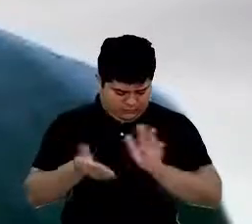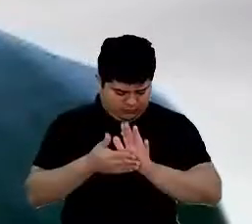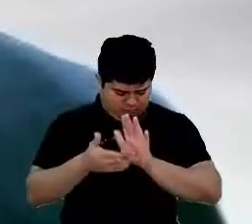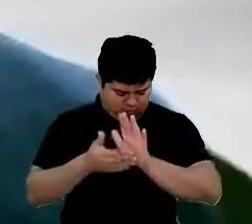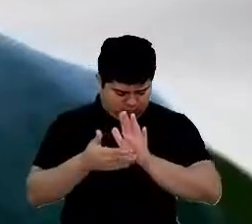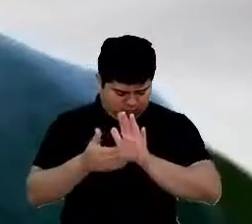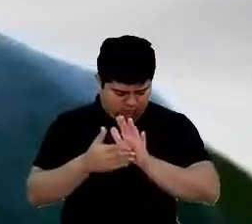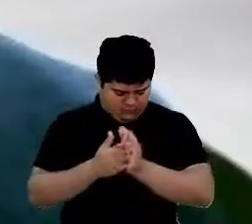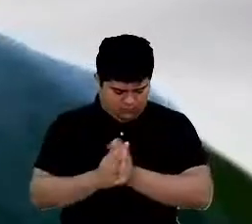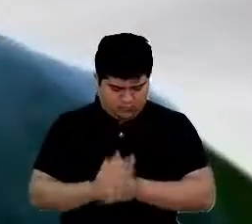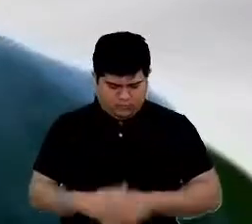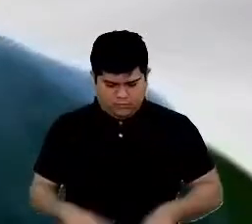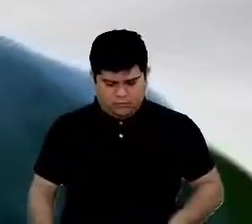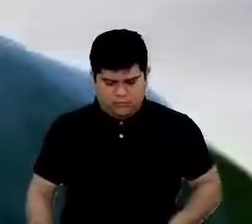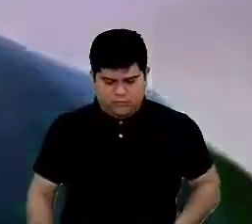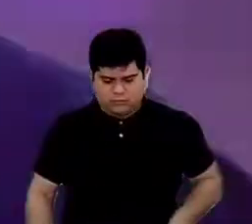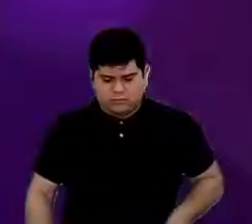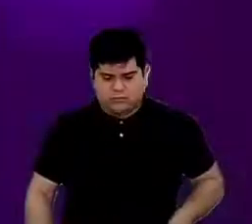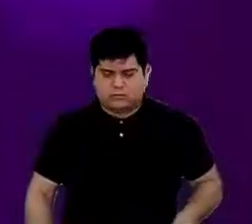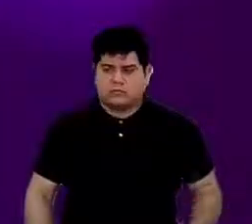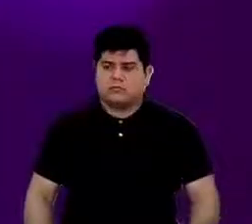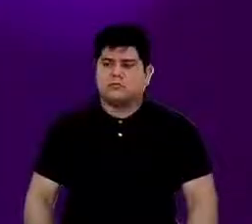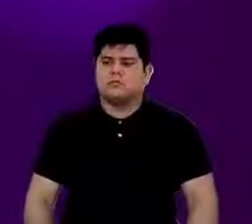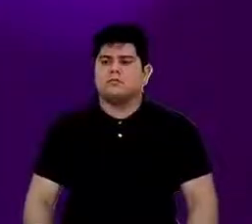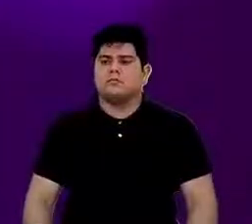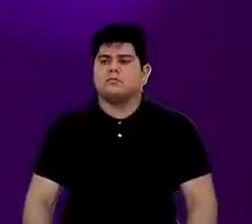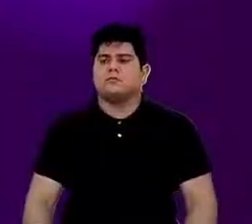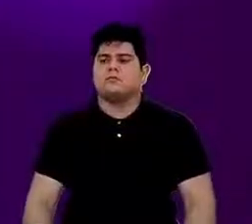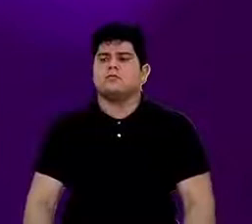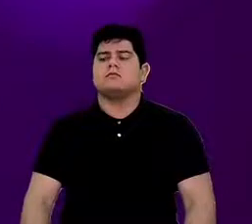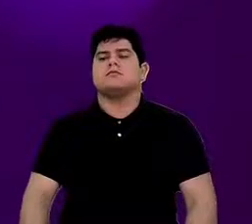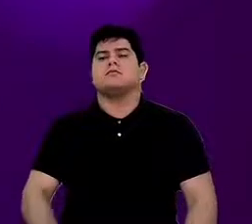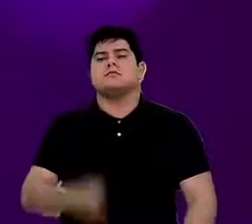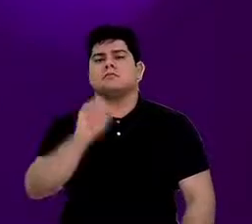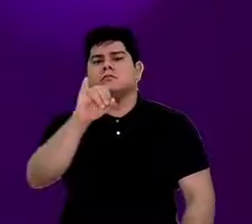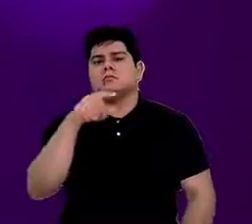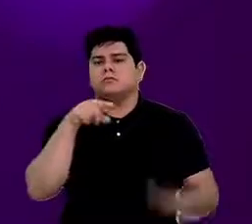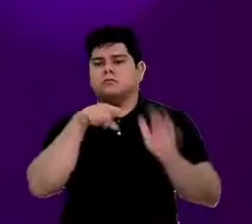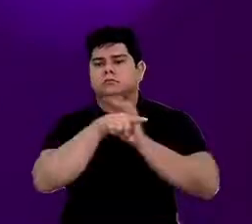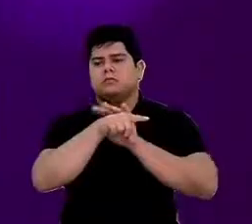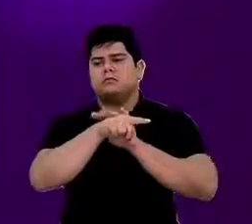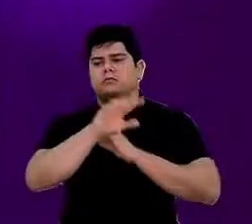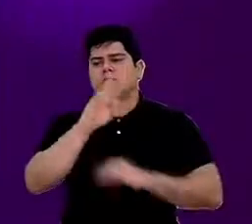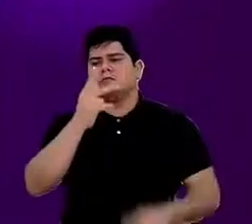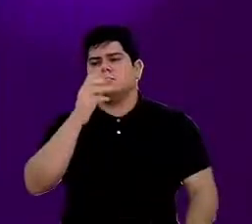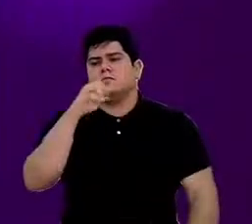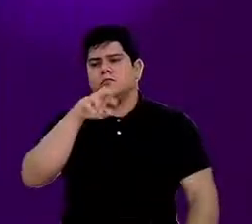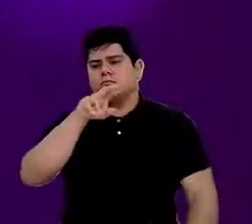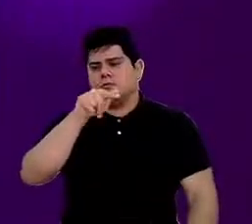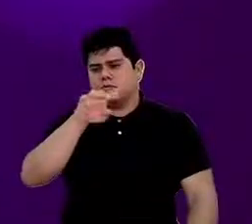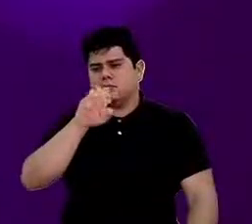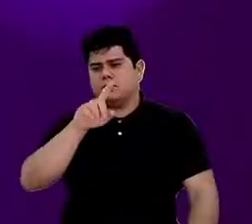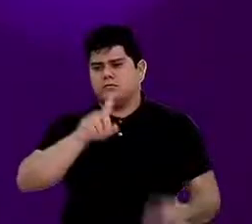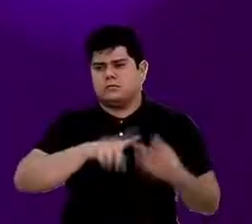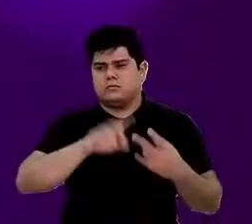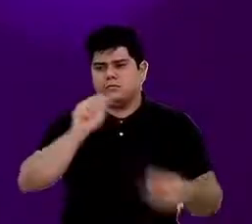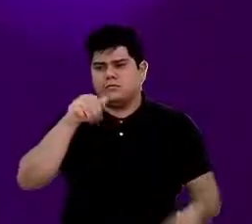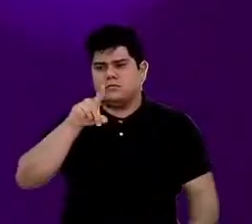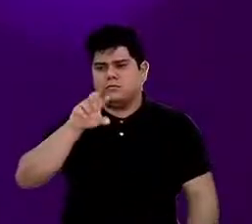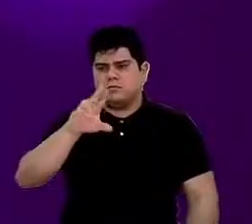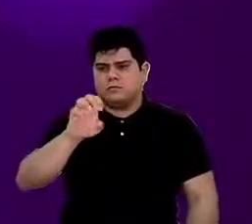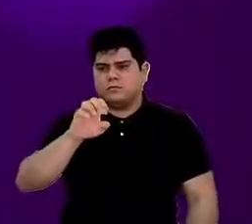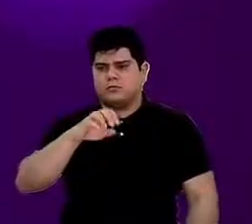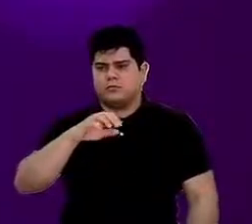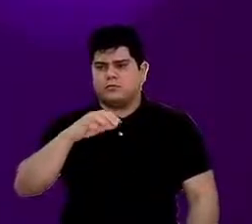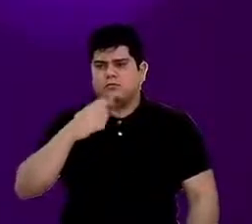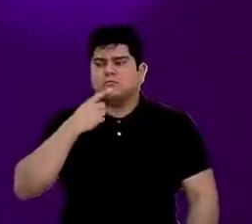proposição. Obrigado. Pedro, se você me permite, eu queria fazer uma pergunta para o Henrique e para o André. Claro.